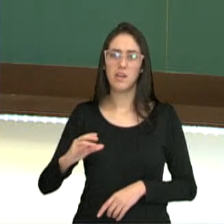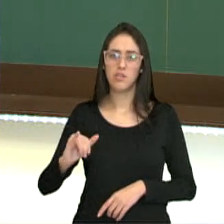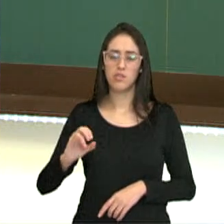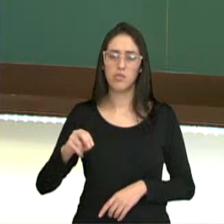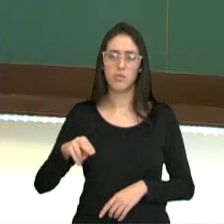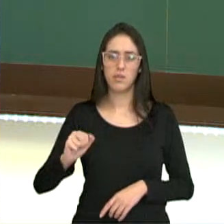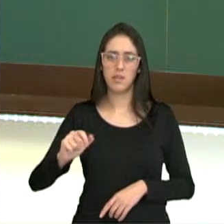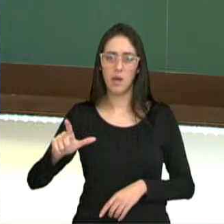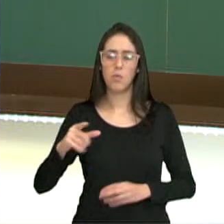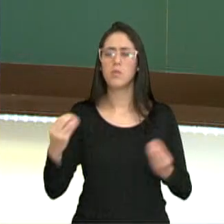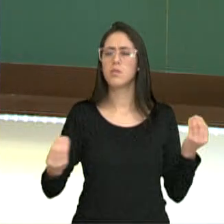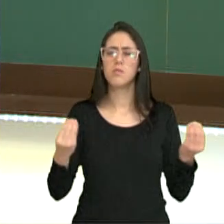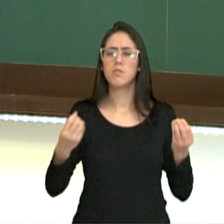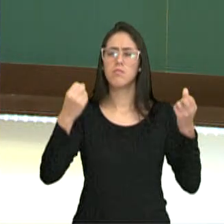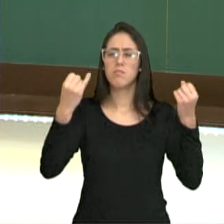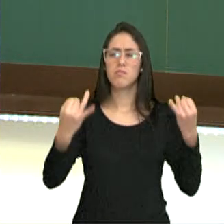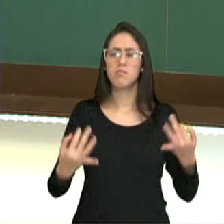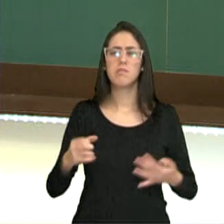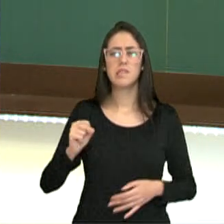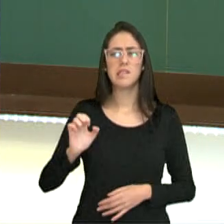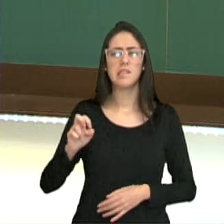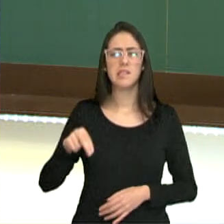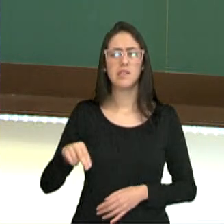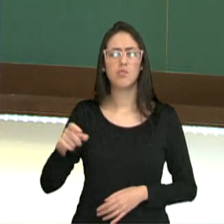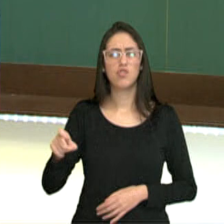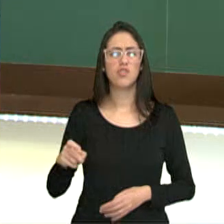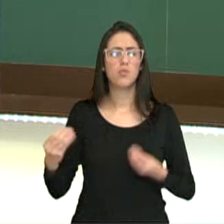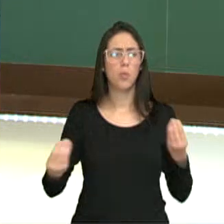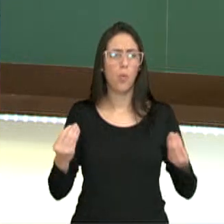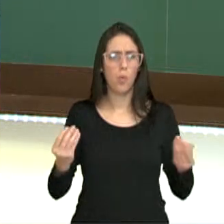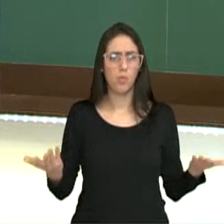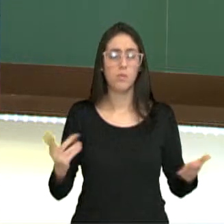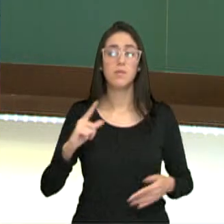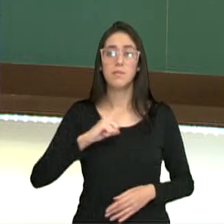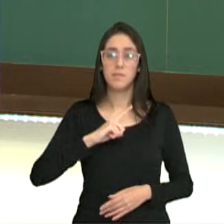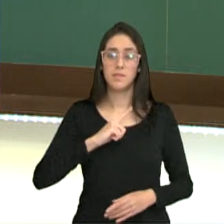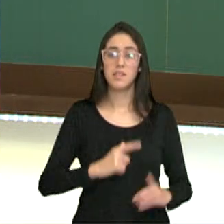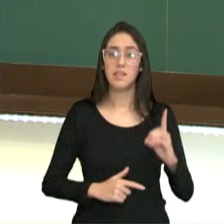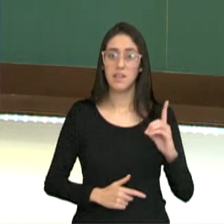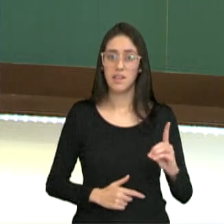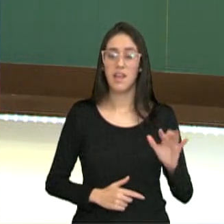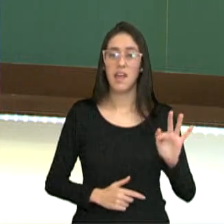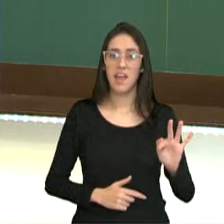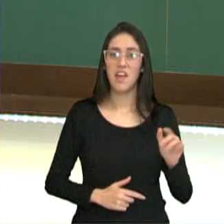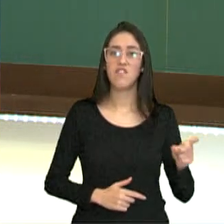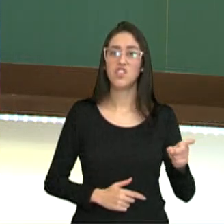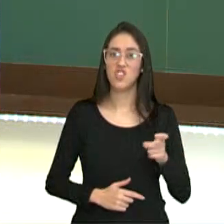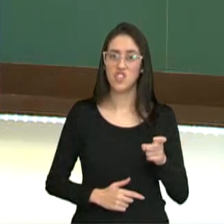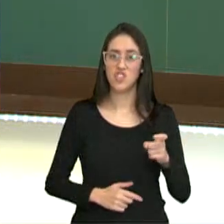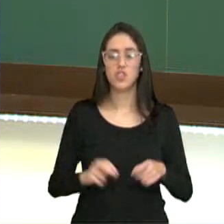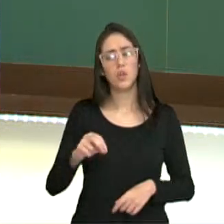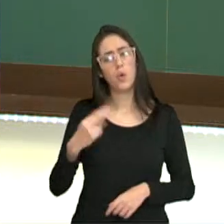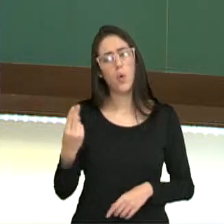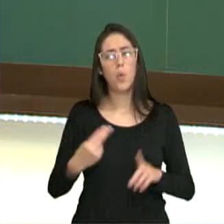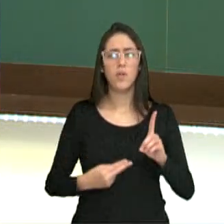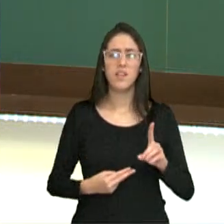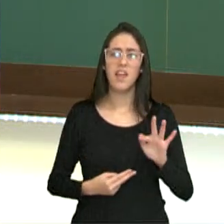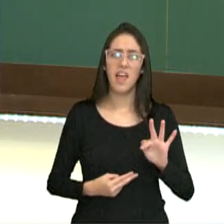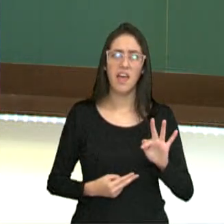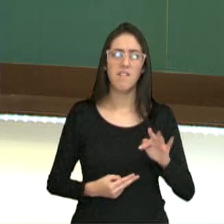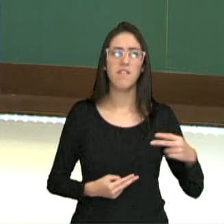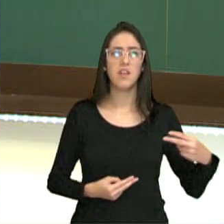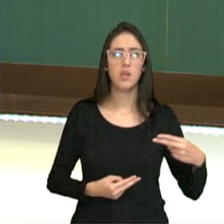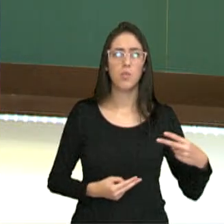função seno de x? Então, ela é dada por d, f de x, ou df igual a r, ou